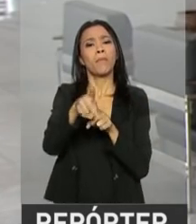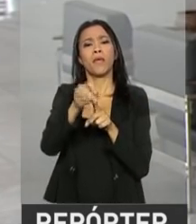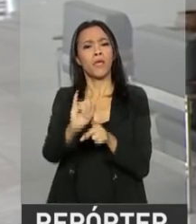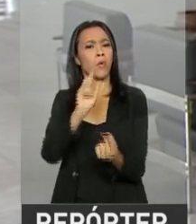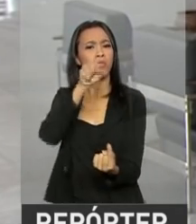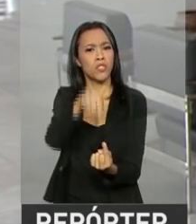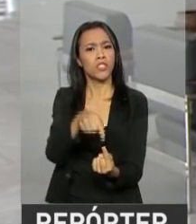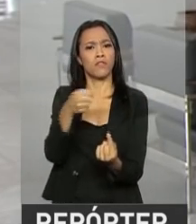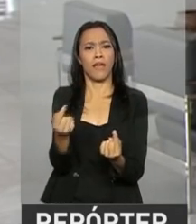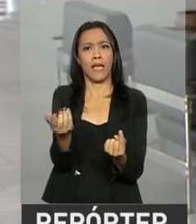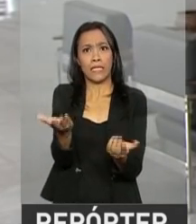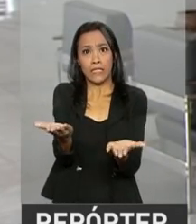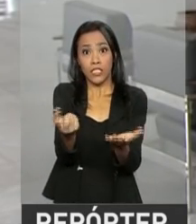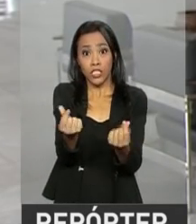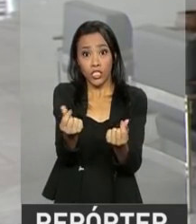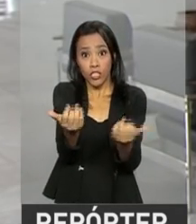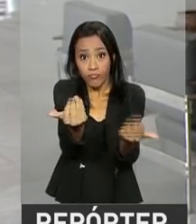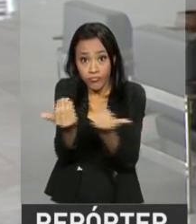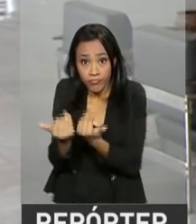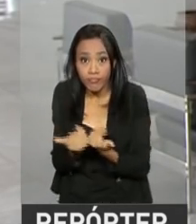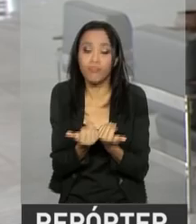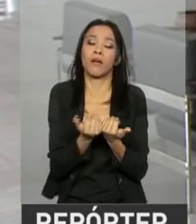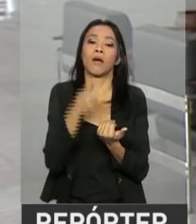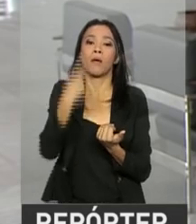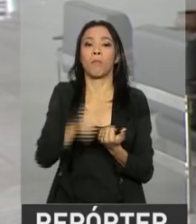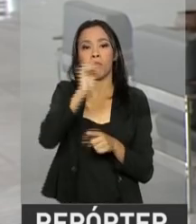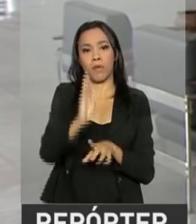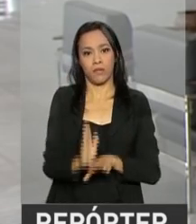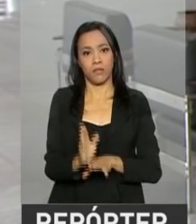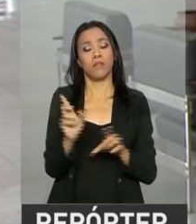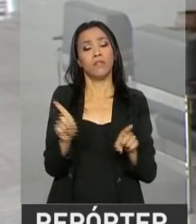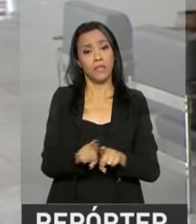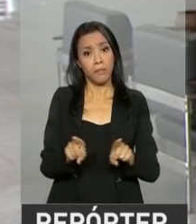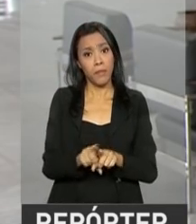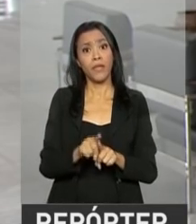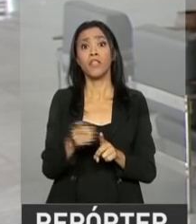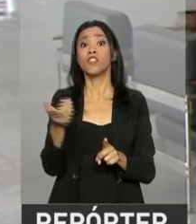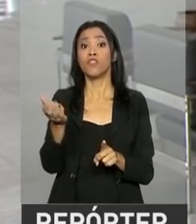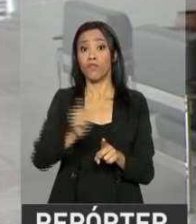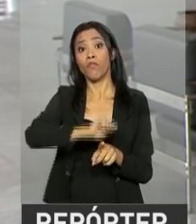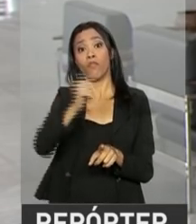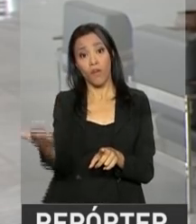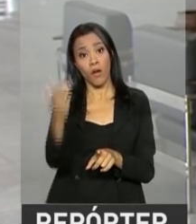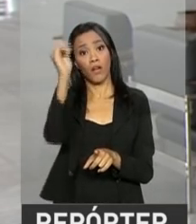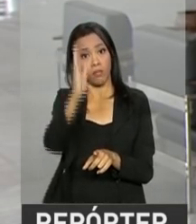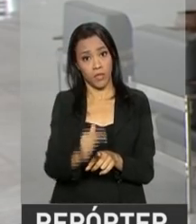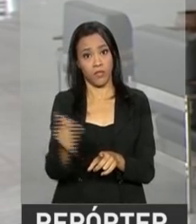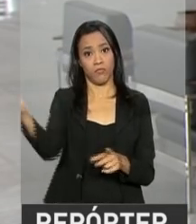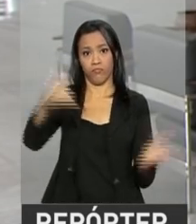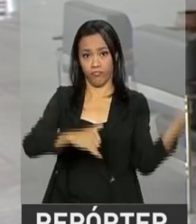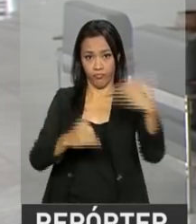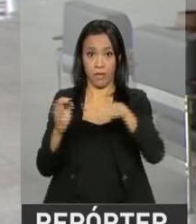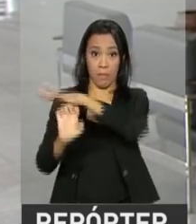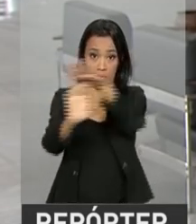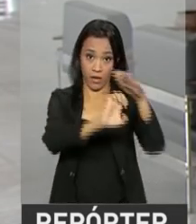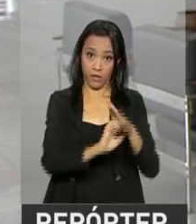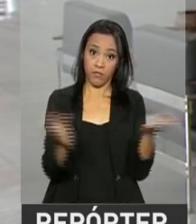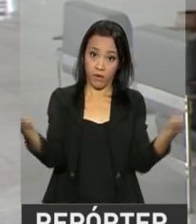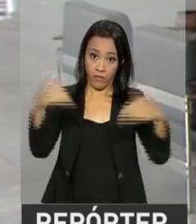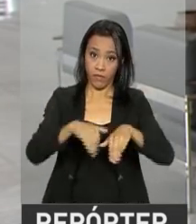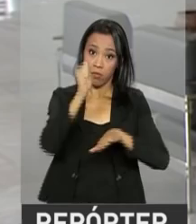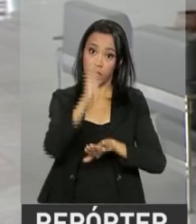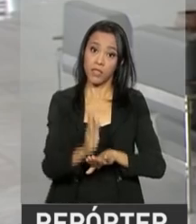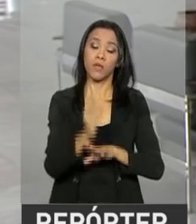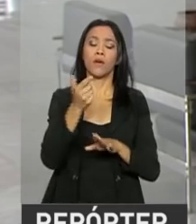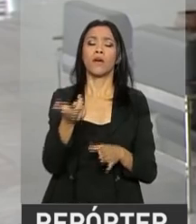investimentos privados brasileiros, também tem o objetivo de atrair investimentos privados estrangeiros. Inclusive, o presidente Michel Temer, que apresentou